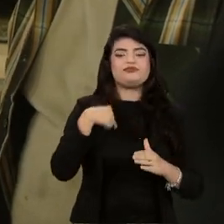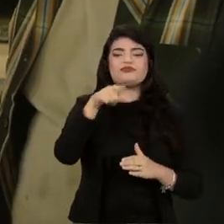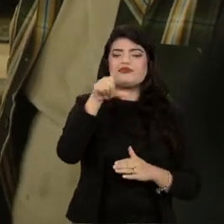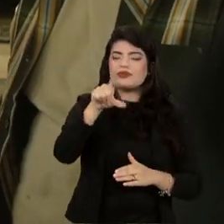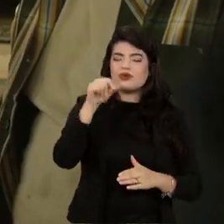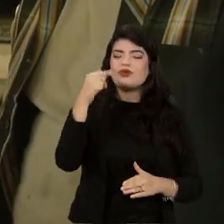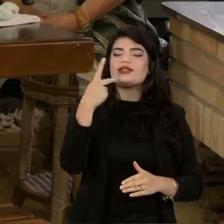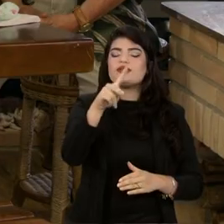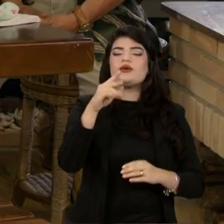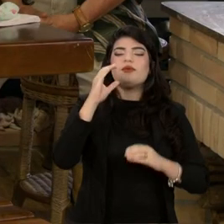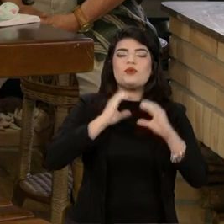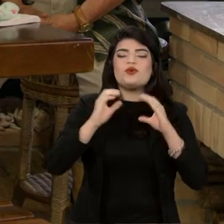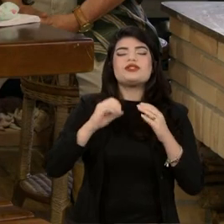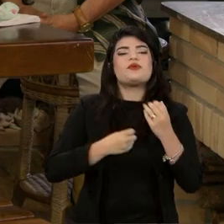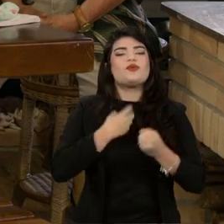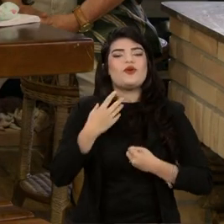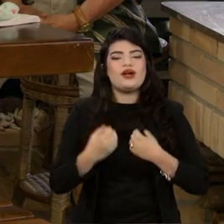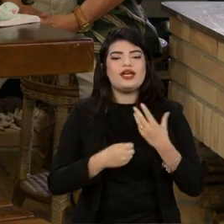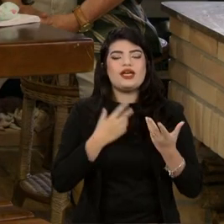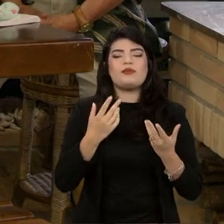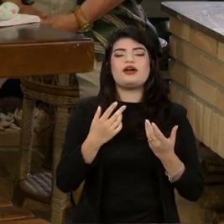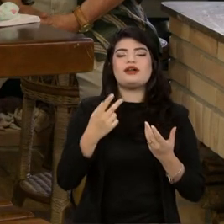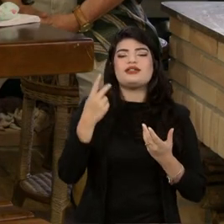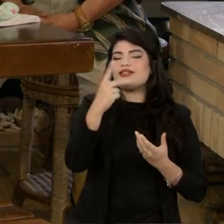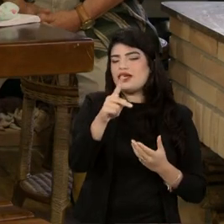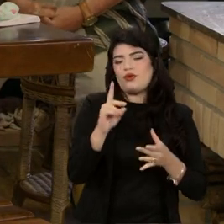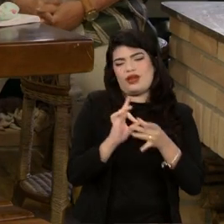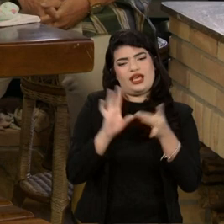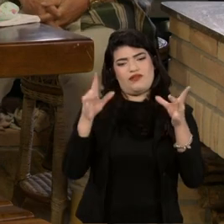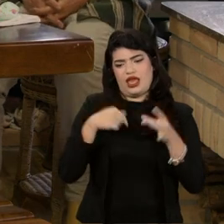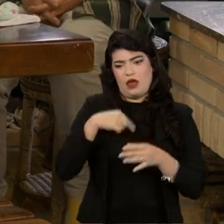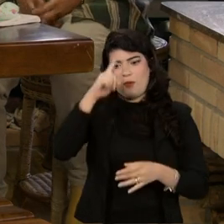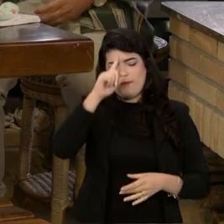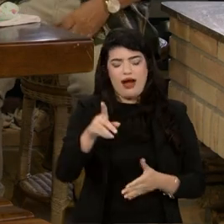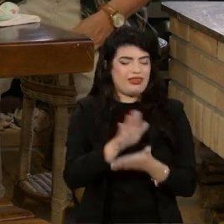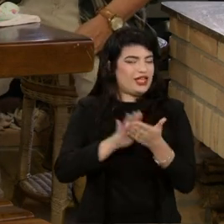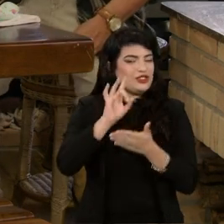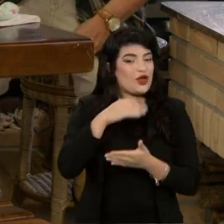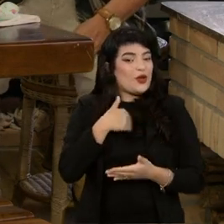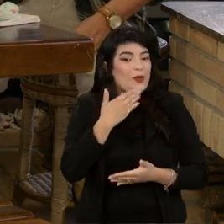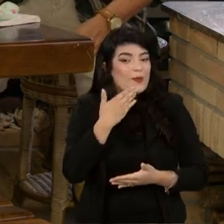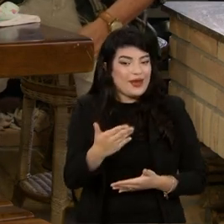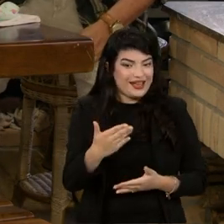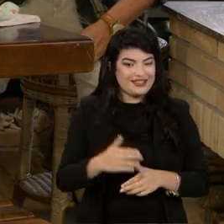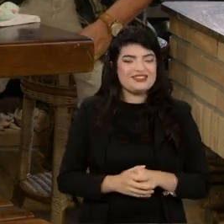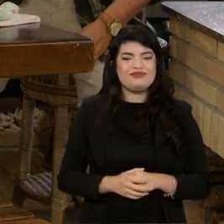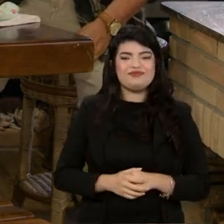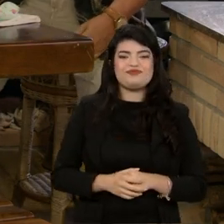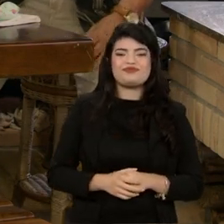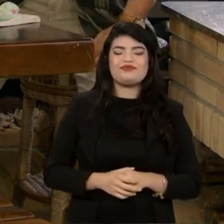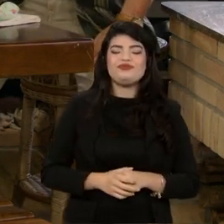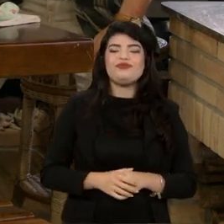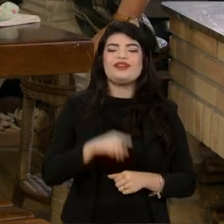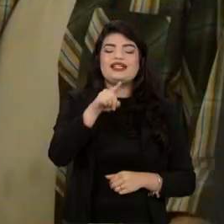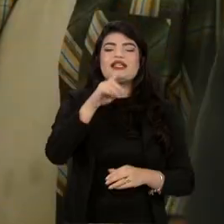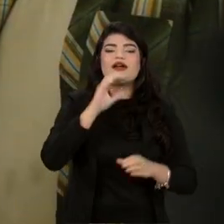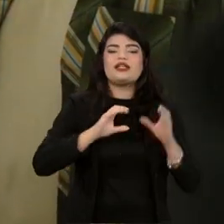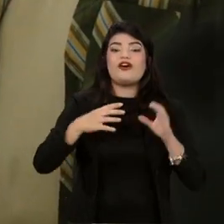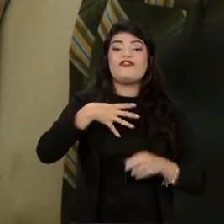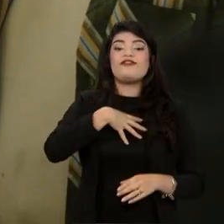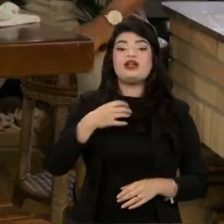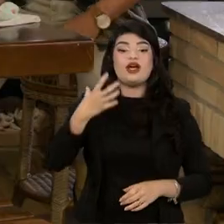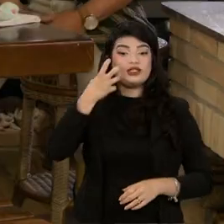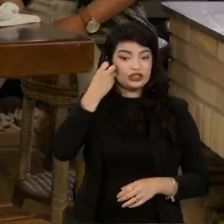verso teu, um poema. O problema é teu, o programa é seu, eu não mando nada, só peço. Qual é o modo que você vai cantar? Vou cantar O Filho